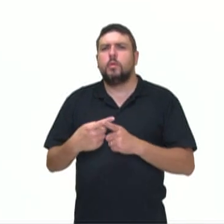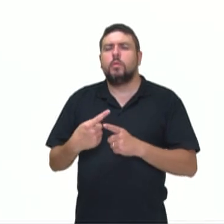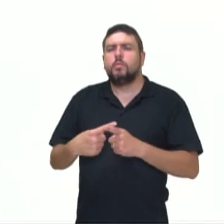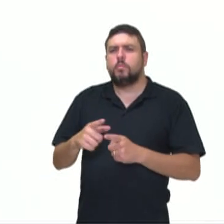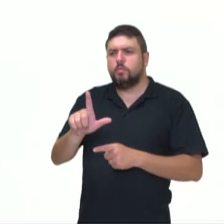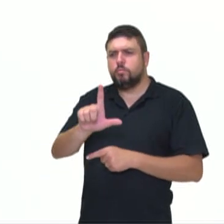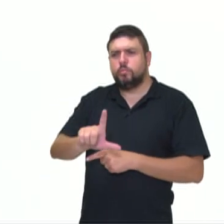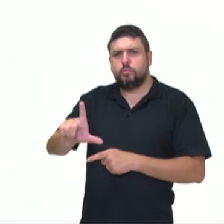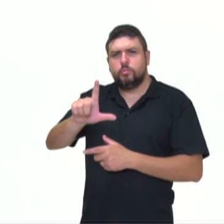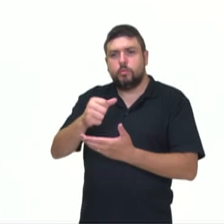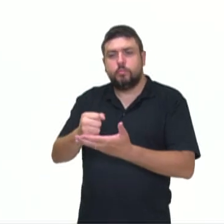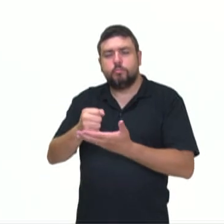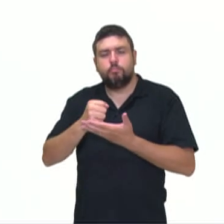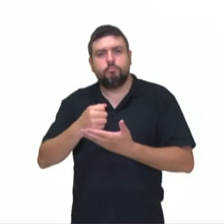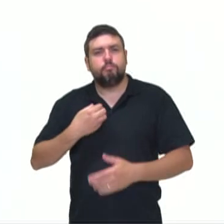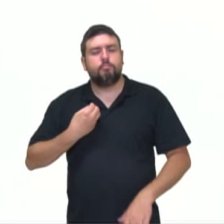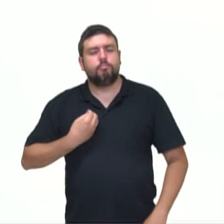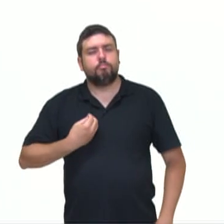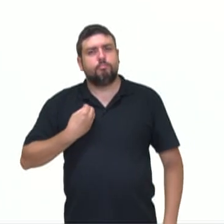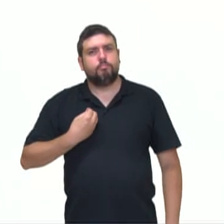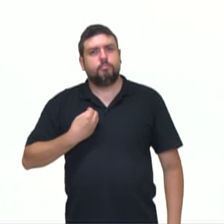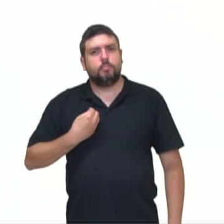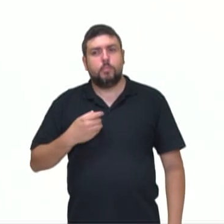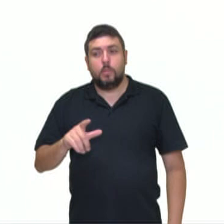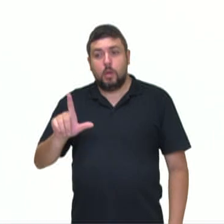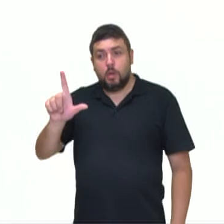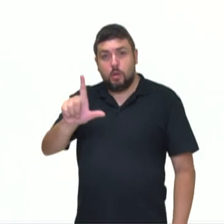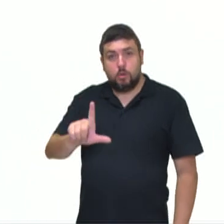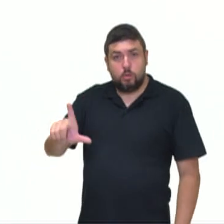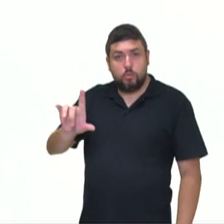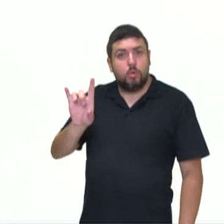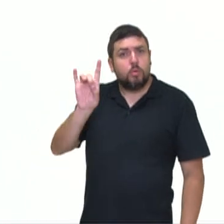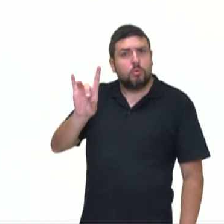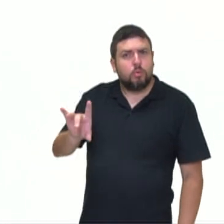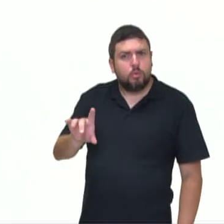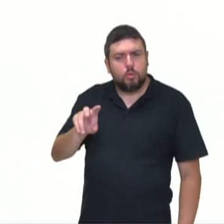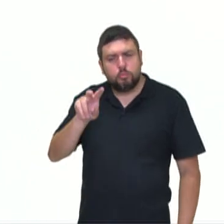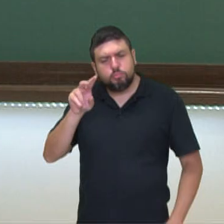ajuda a viver? Será que a literatura é só para entretenimento?